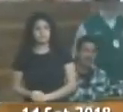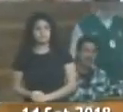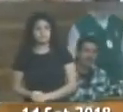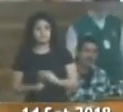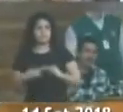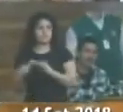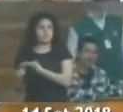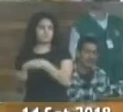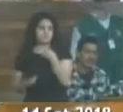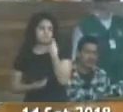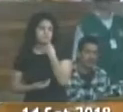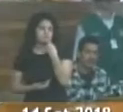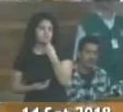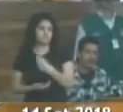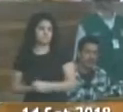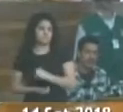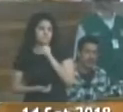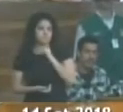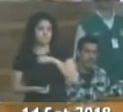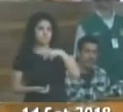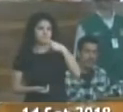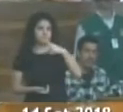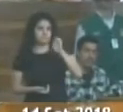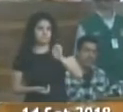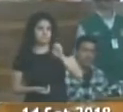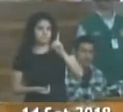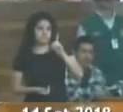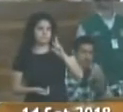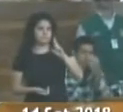Passar a palavra ao senhor Pedro Hugo.